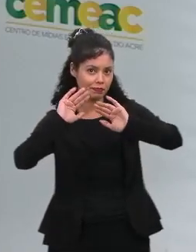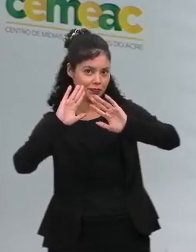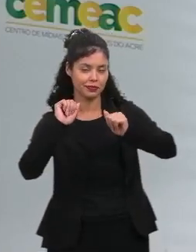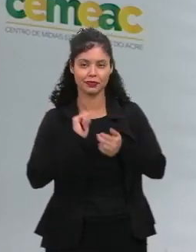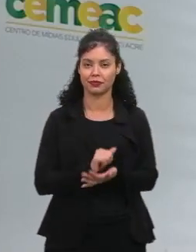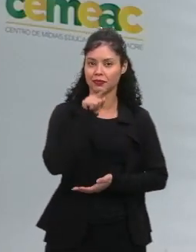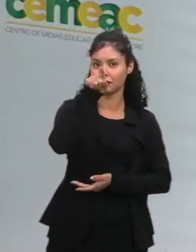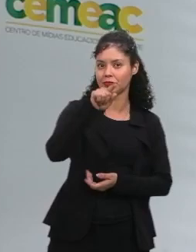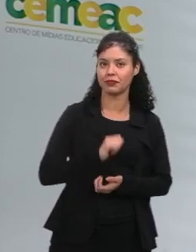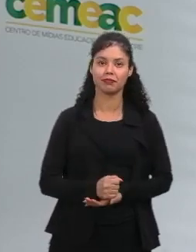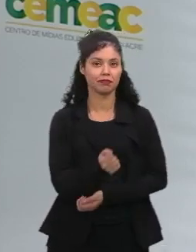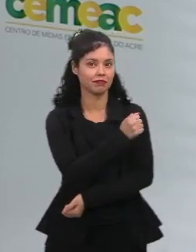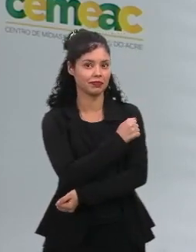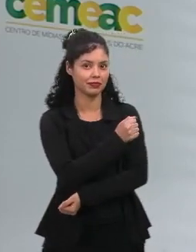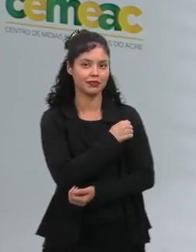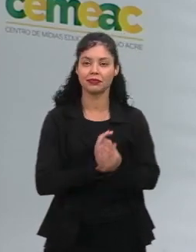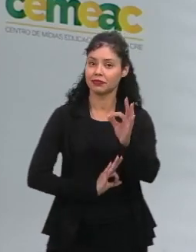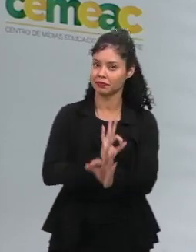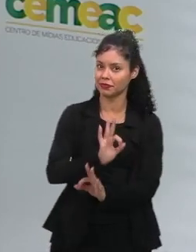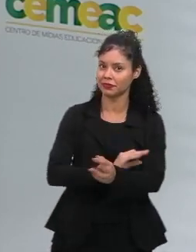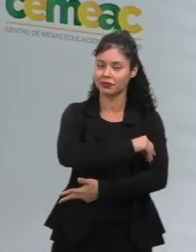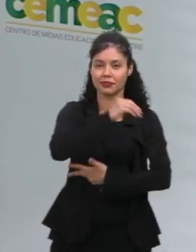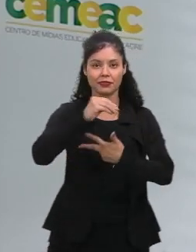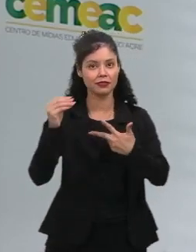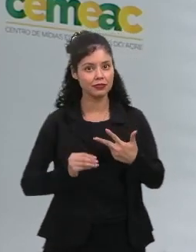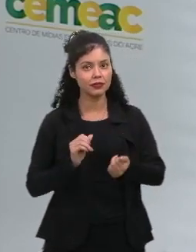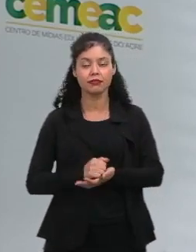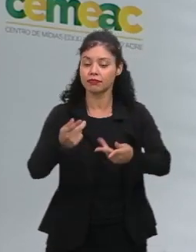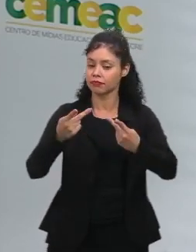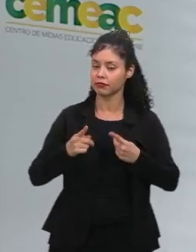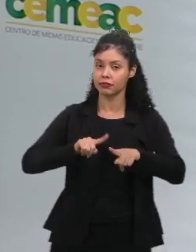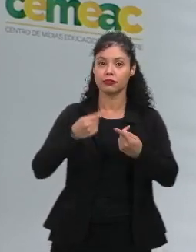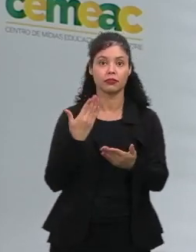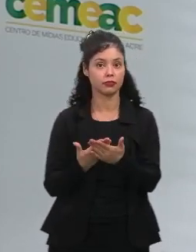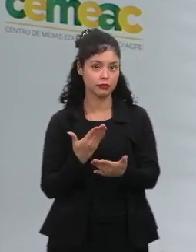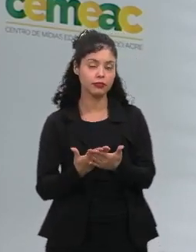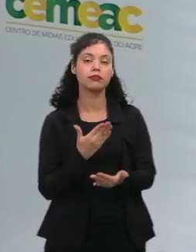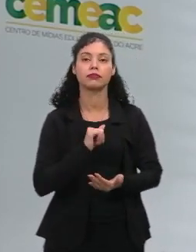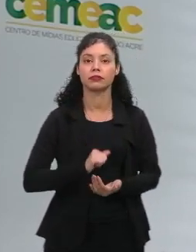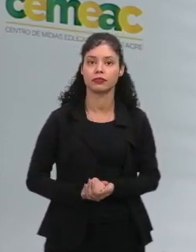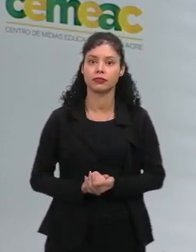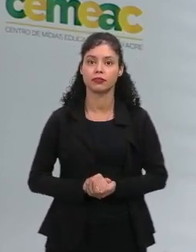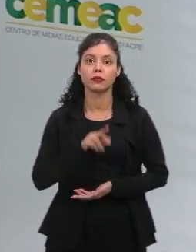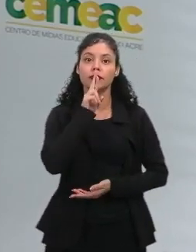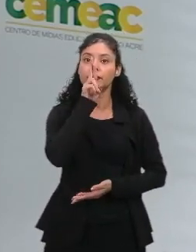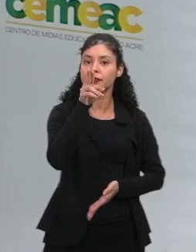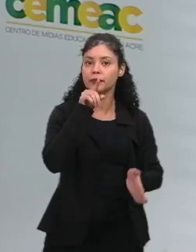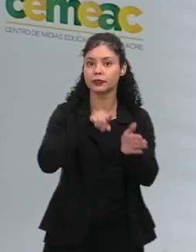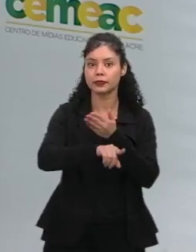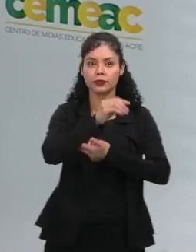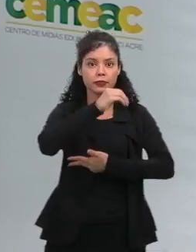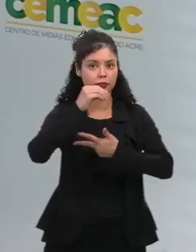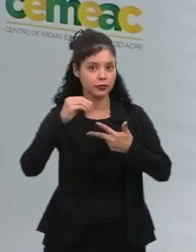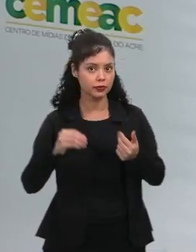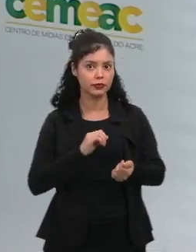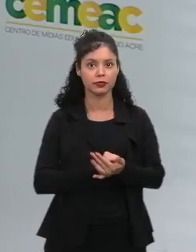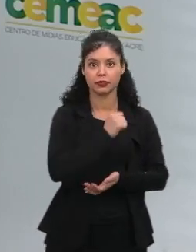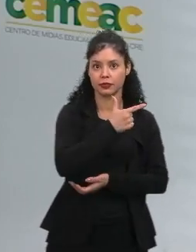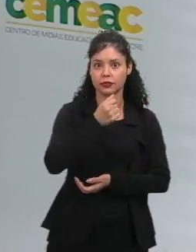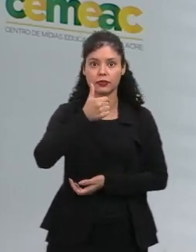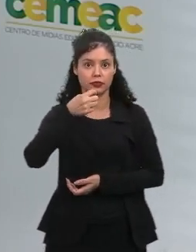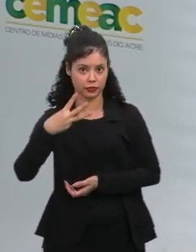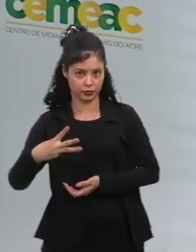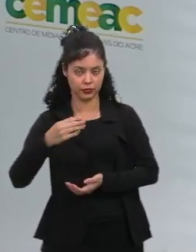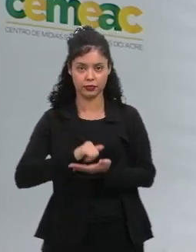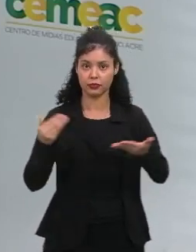Olá, você estudante que está se preparando para o Enem. Seja muito bem-vindo a mais uma aula de resoluções de questões do Enem